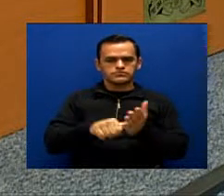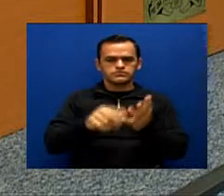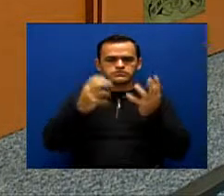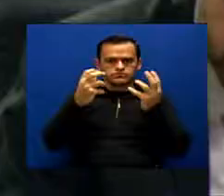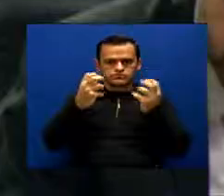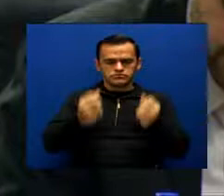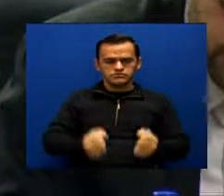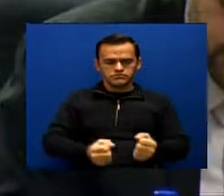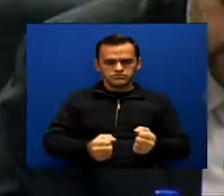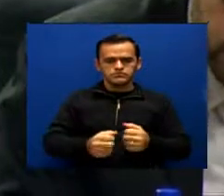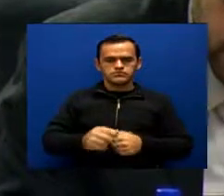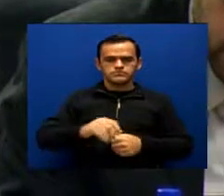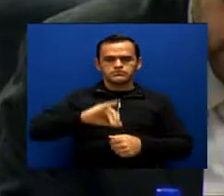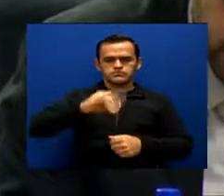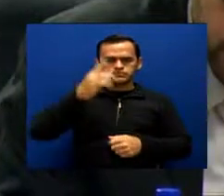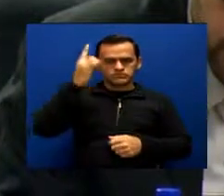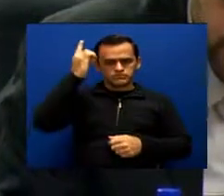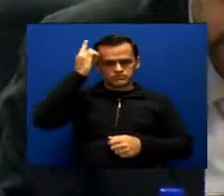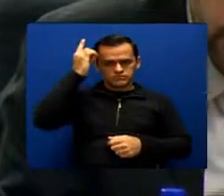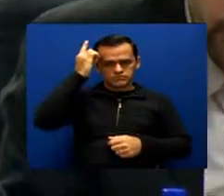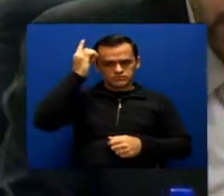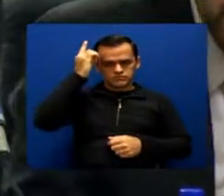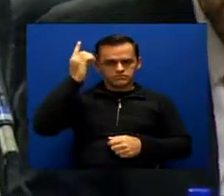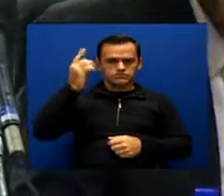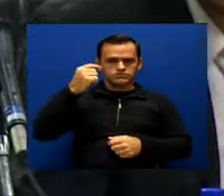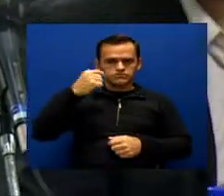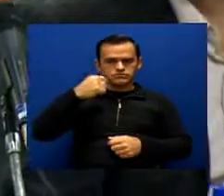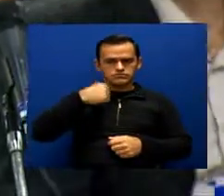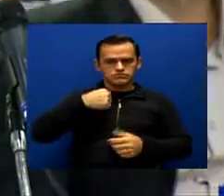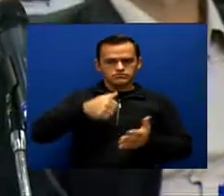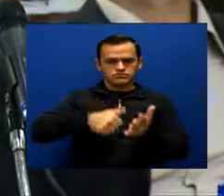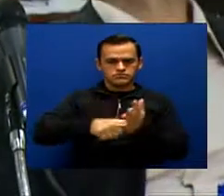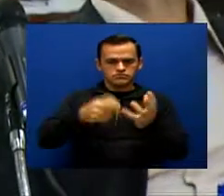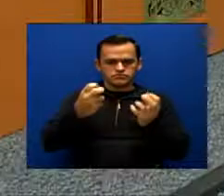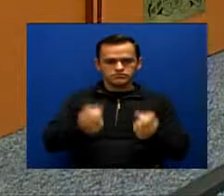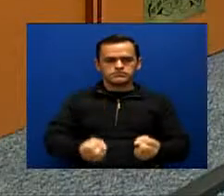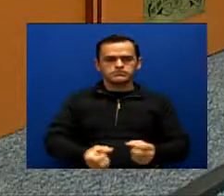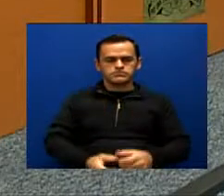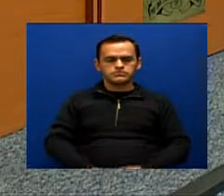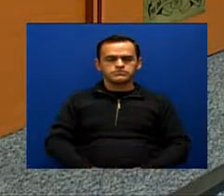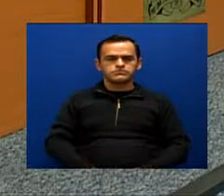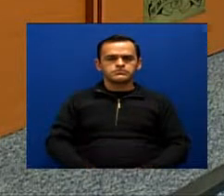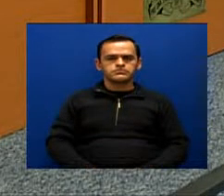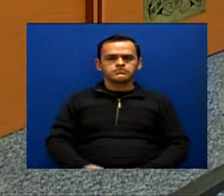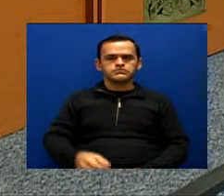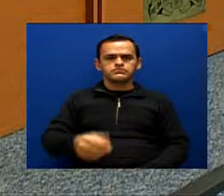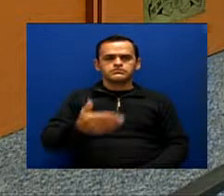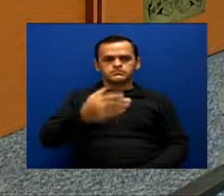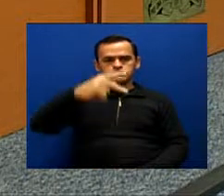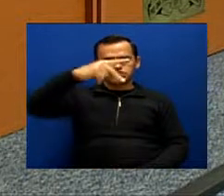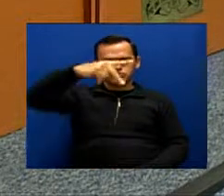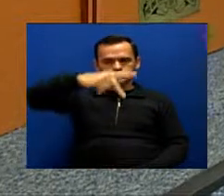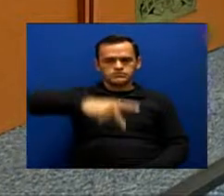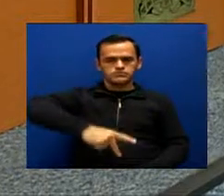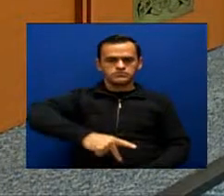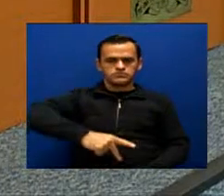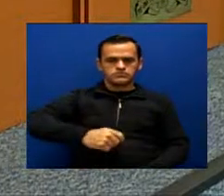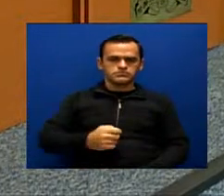dos três vereadores. O João Donizete não está, mas votaria favorável. Da mesma maneira, senhor presidente, já